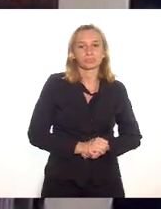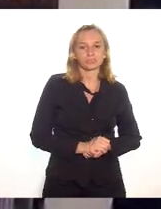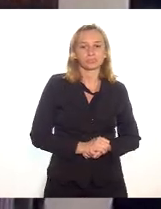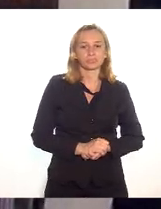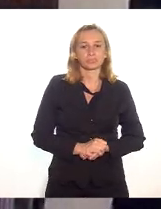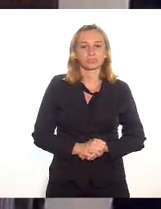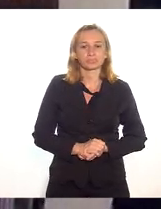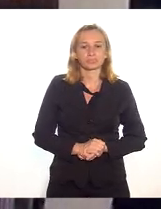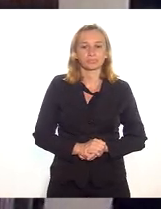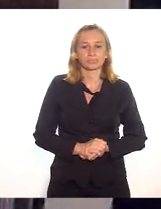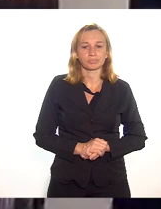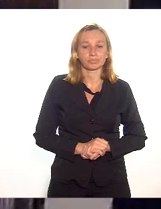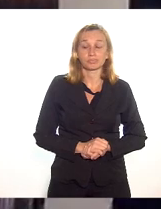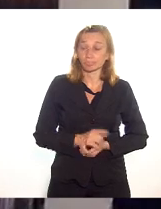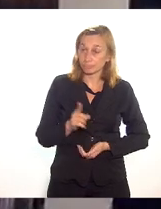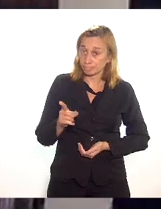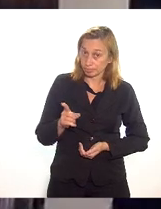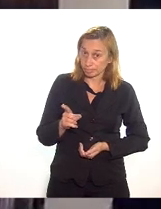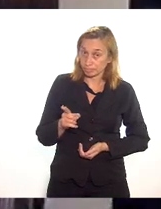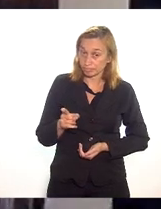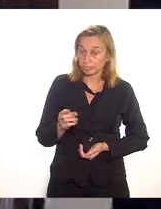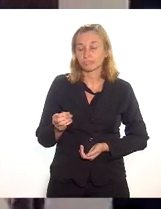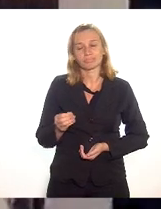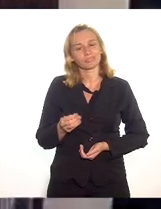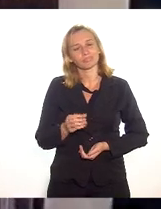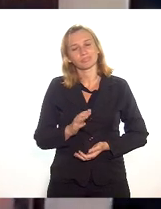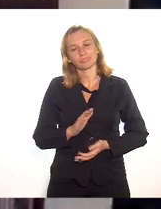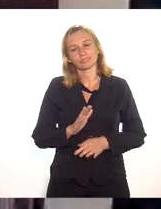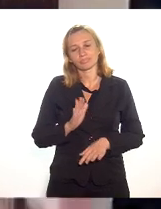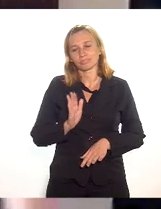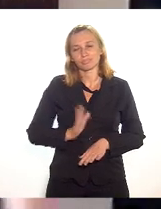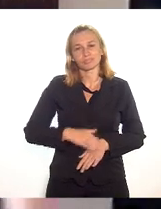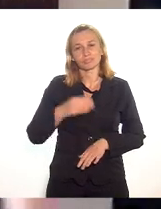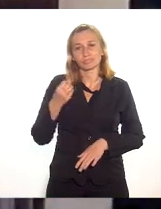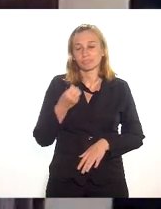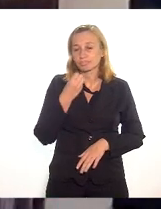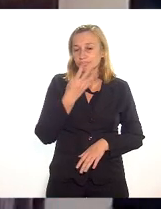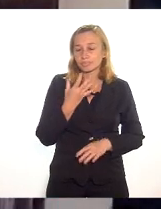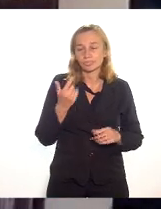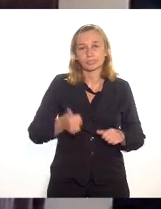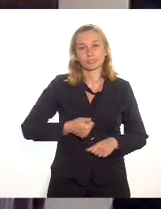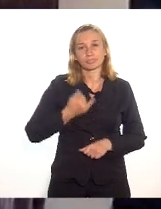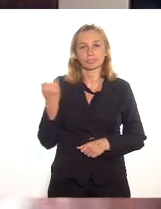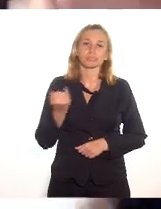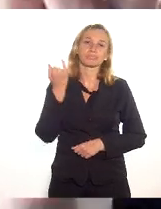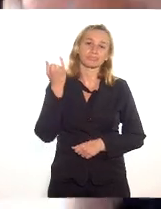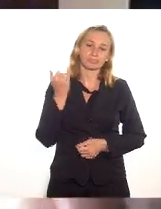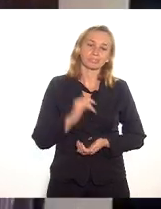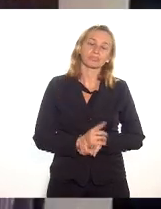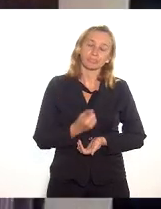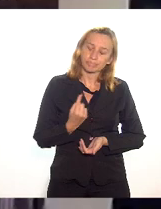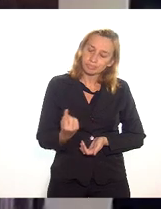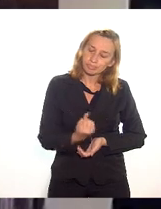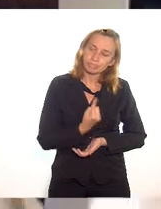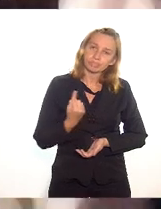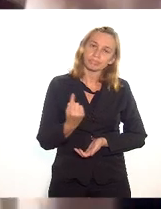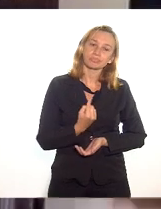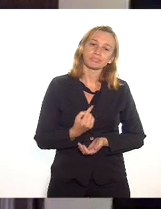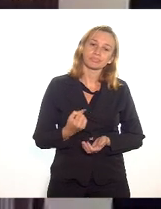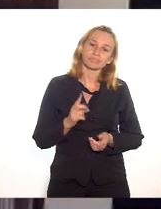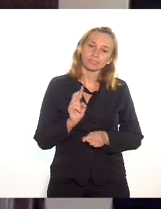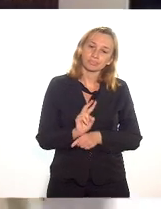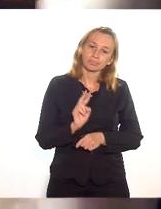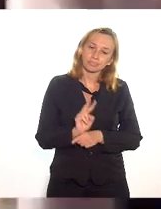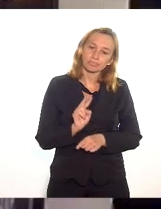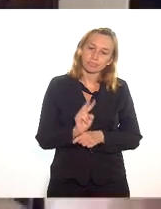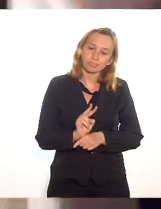Então, isto daí é mais do que suficiente e necessário para que a gente